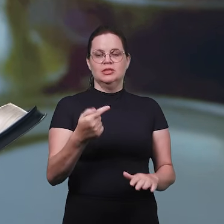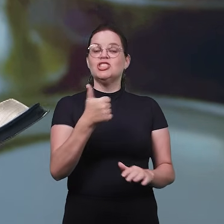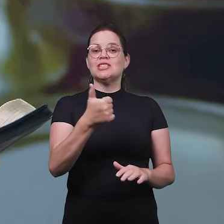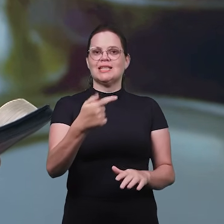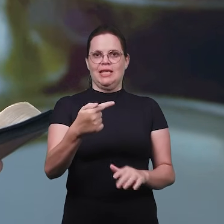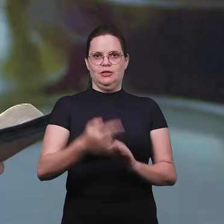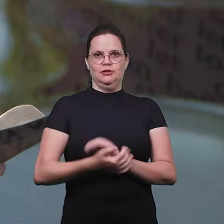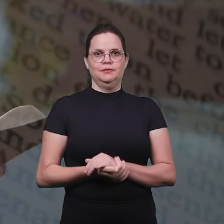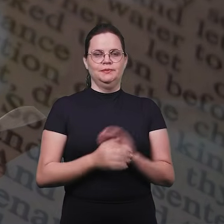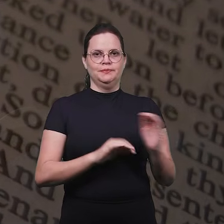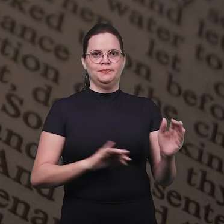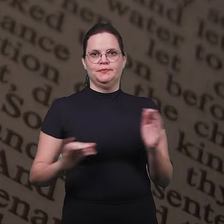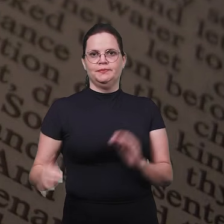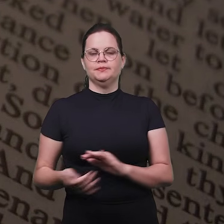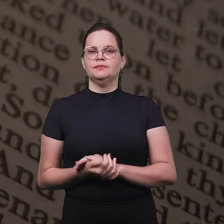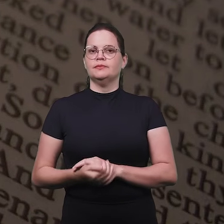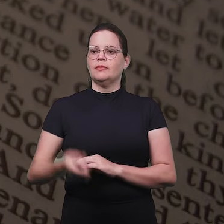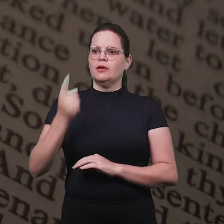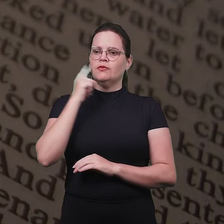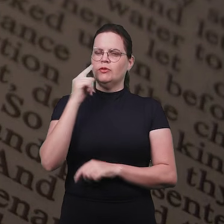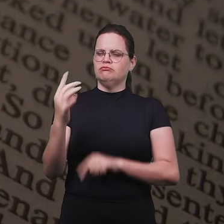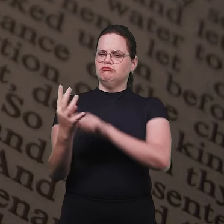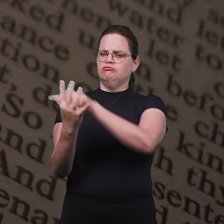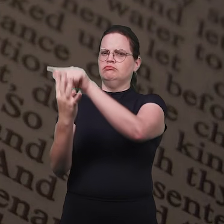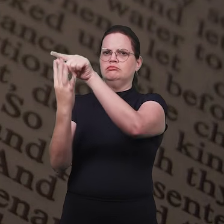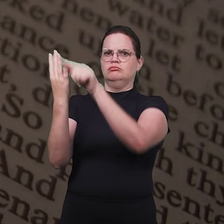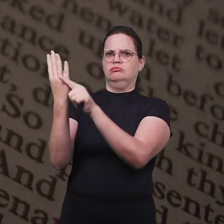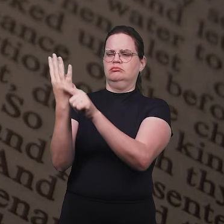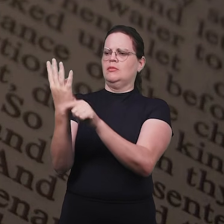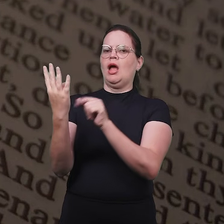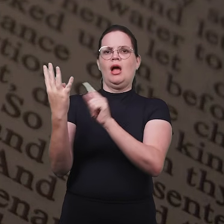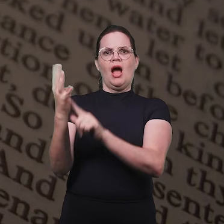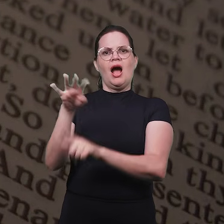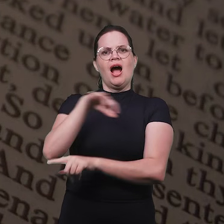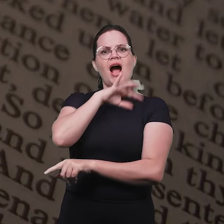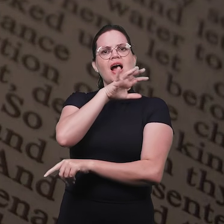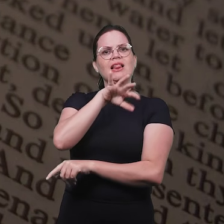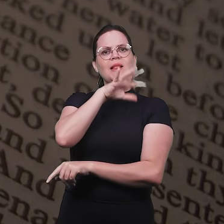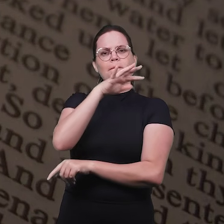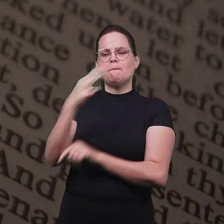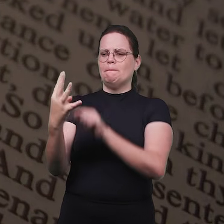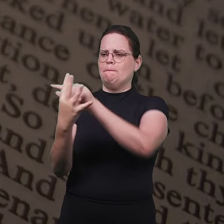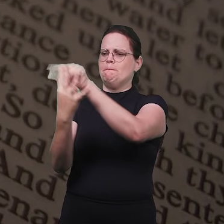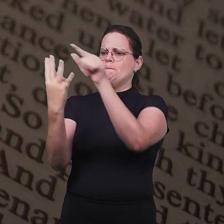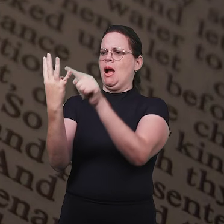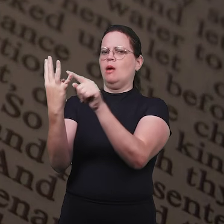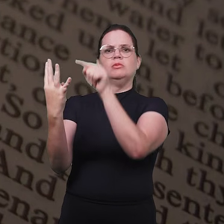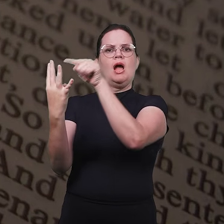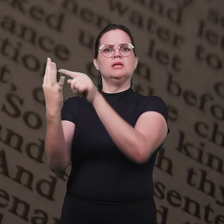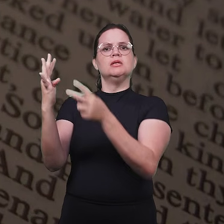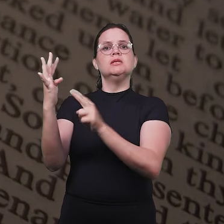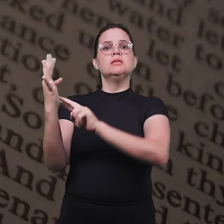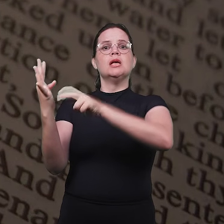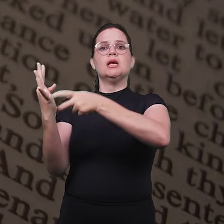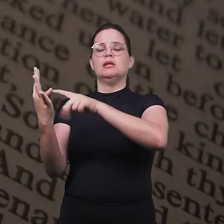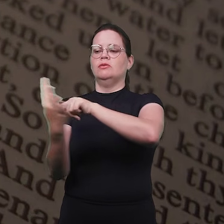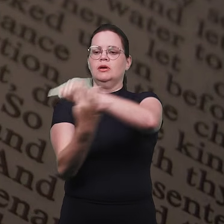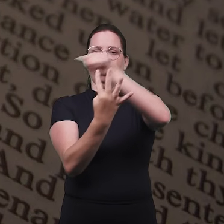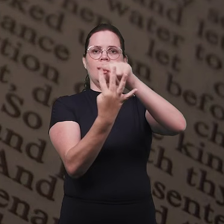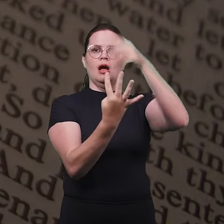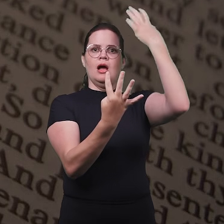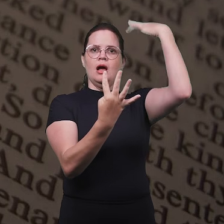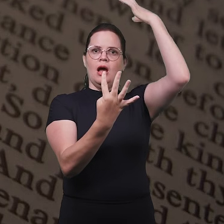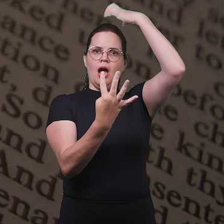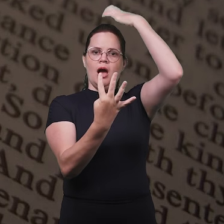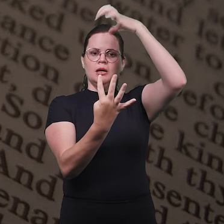7, 17. Estes grandes animais, que são 4 reis que